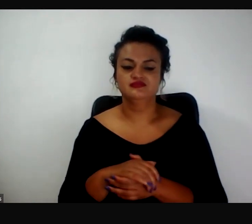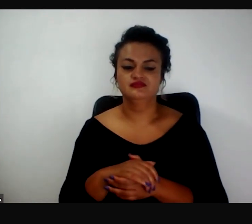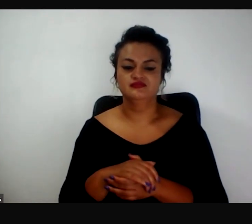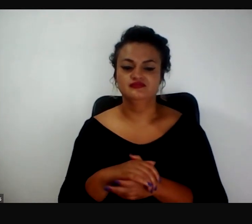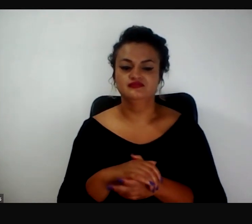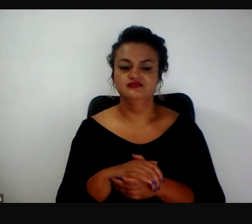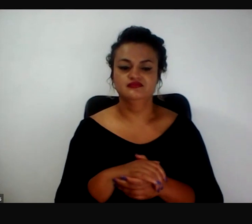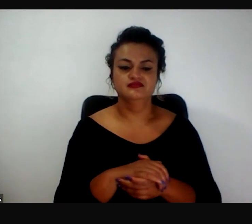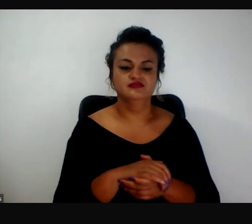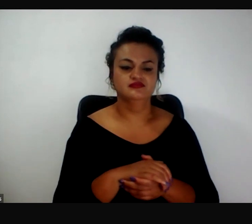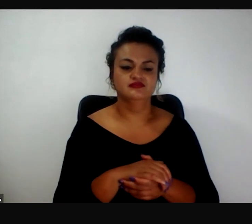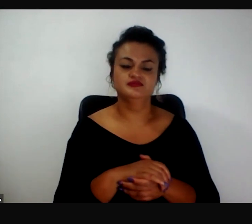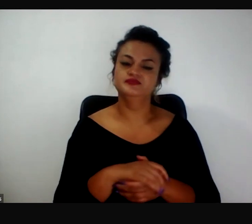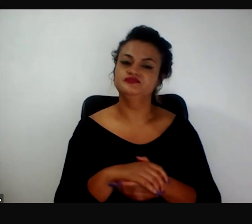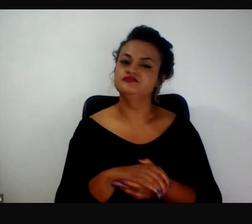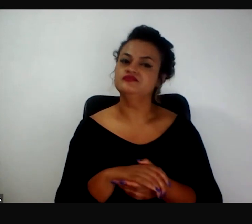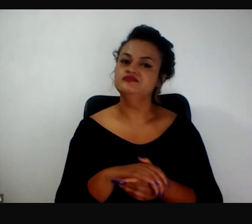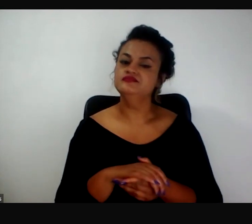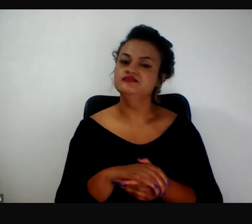aguardam.